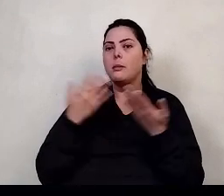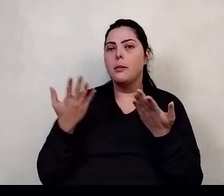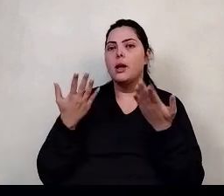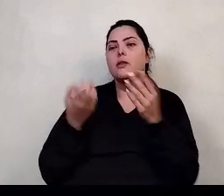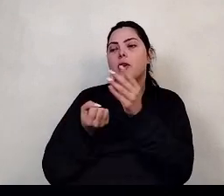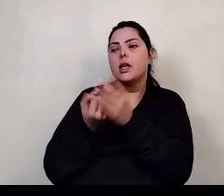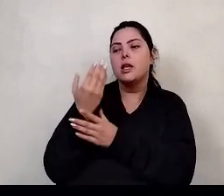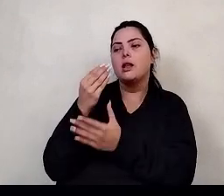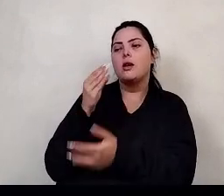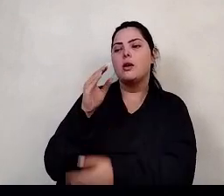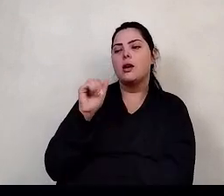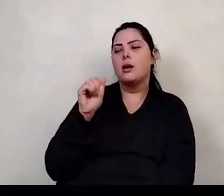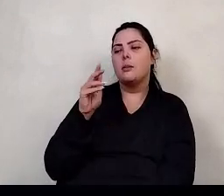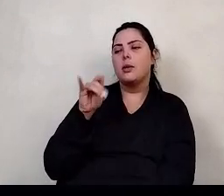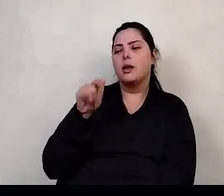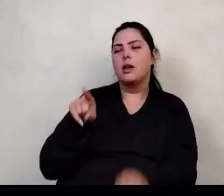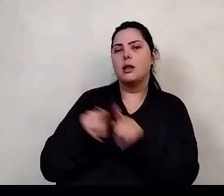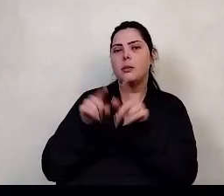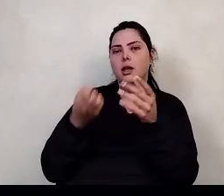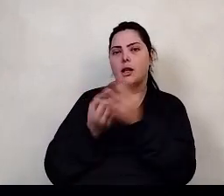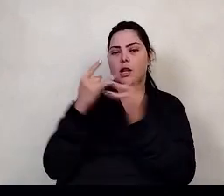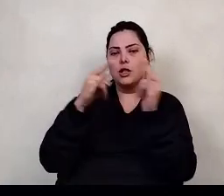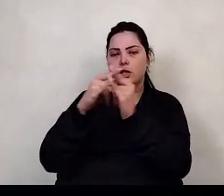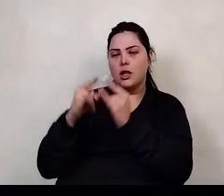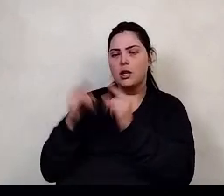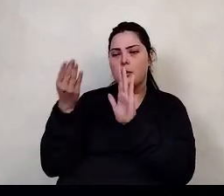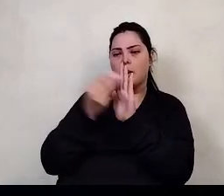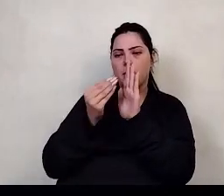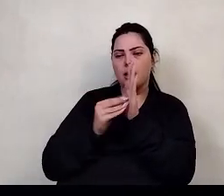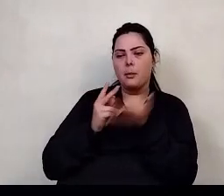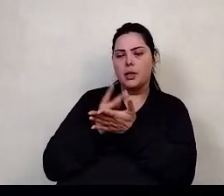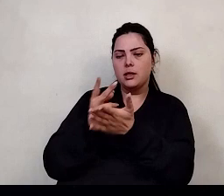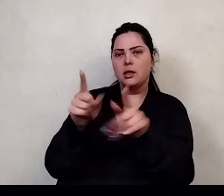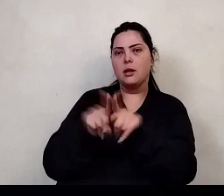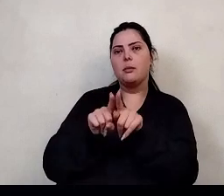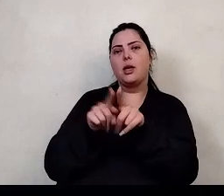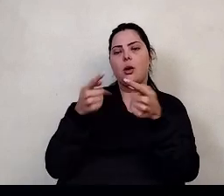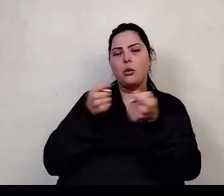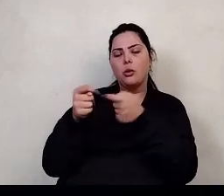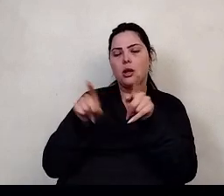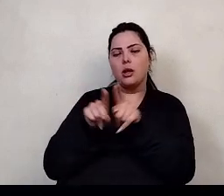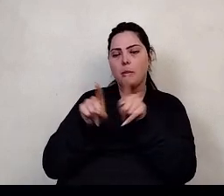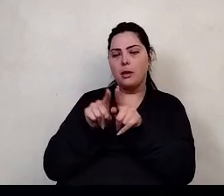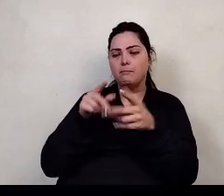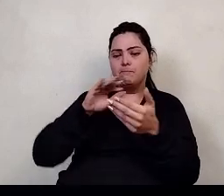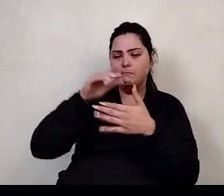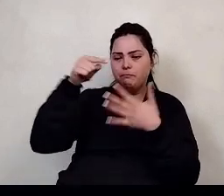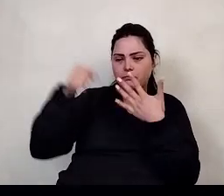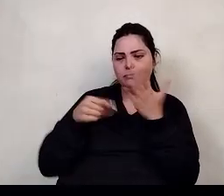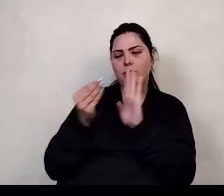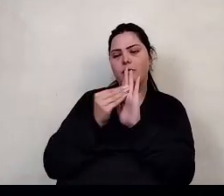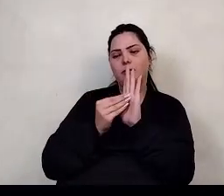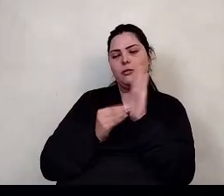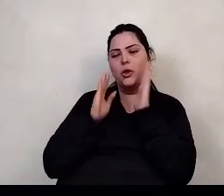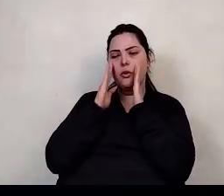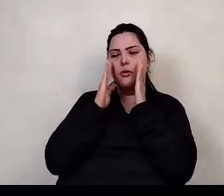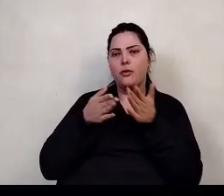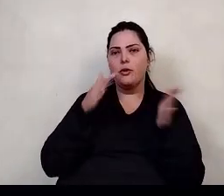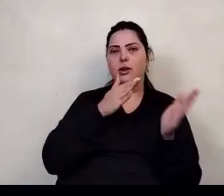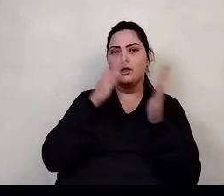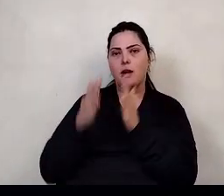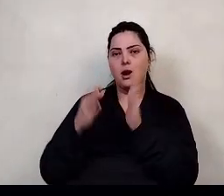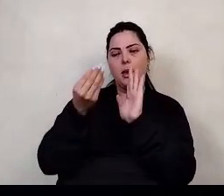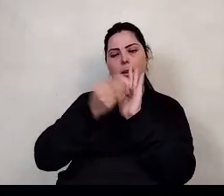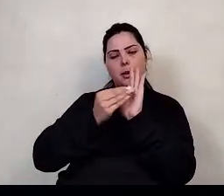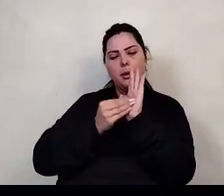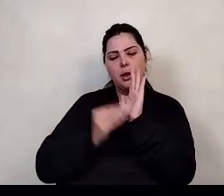ele vai implementar persistência, vai implementar service, vai implementar controllers, ele vai fazer várias implementações focando nessa parte de implementar aquela única feature